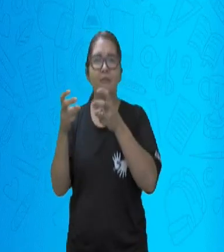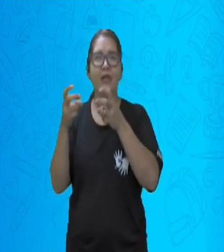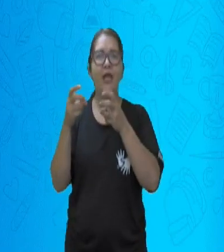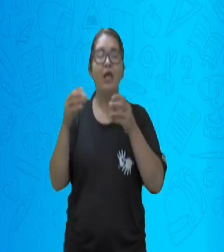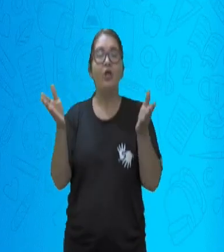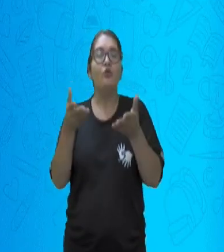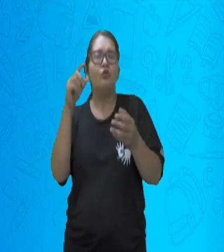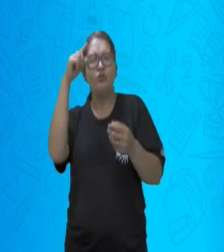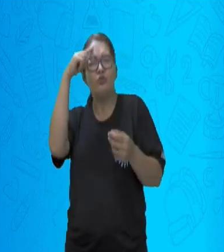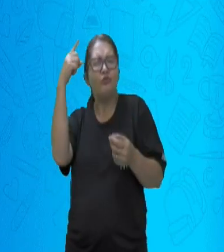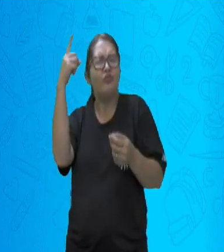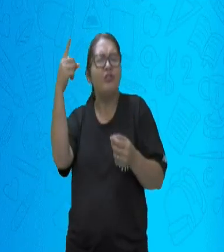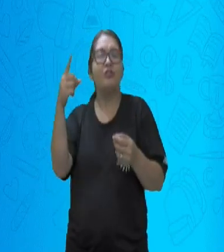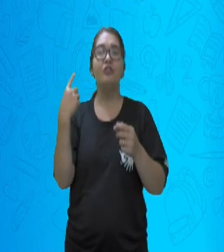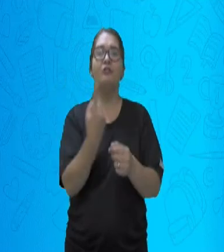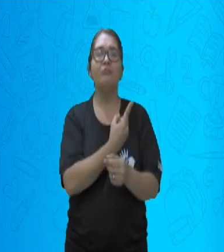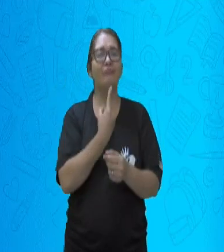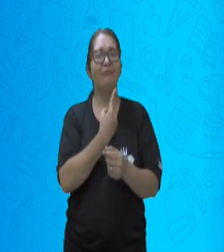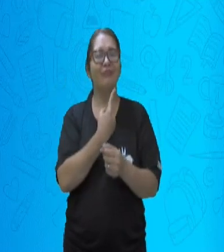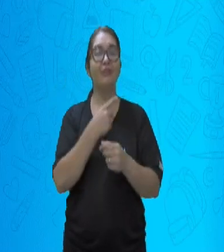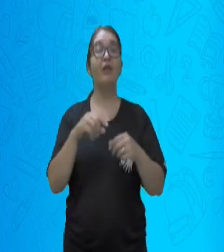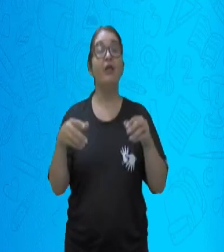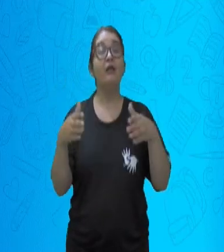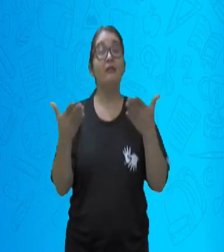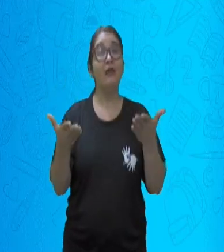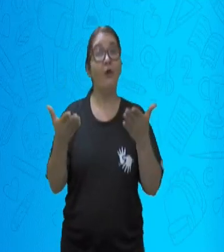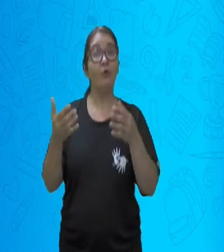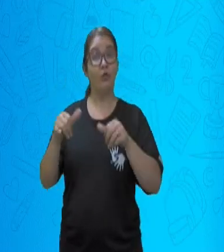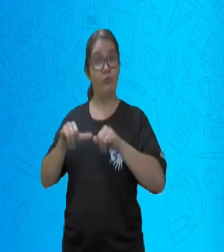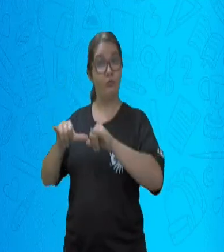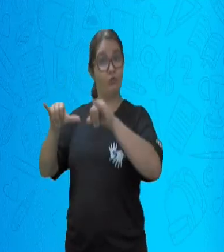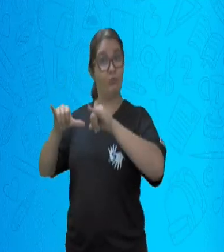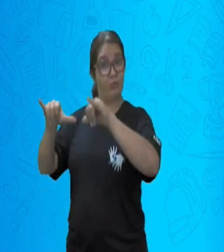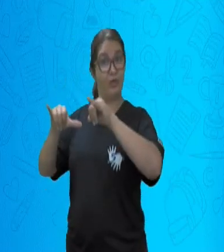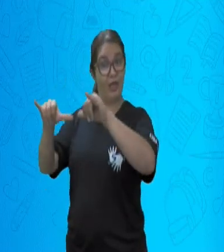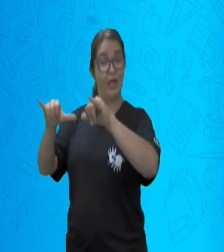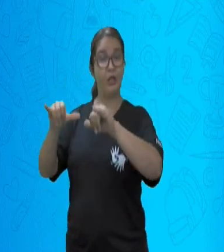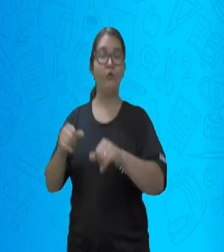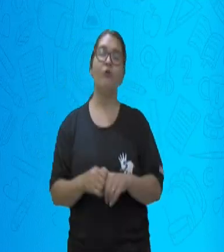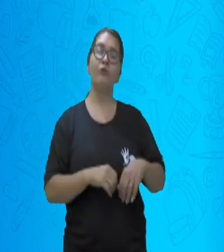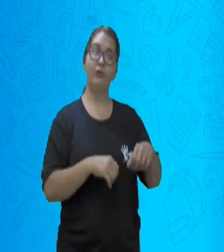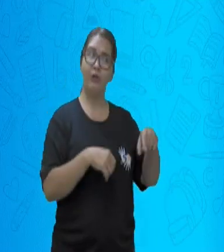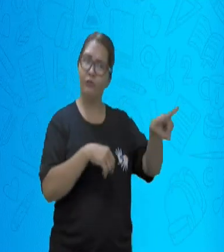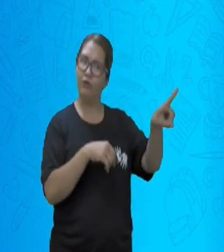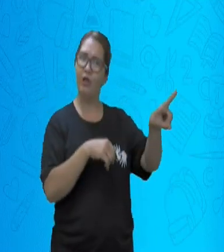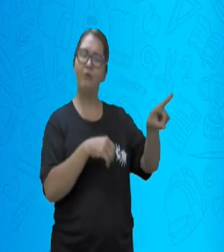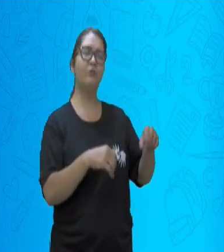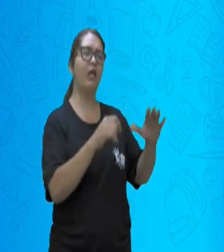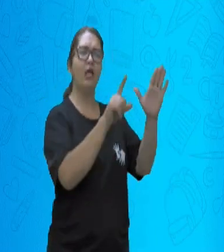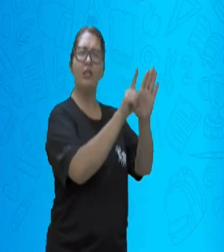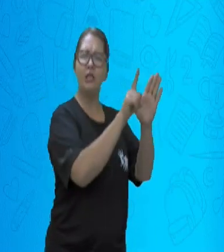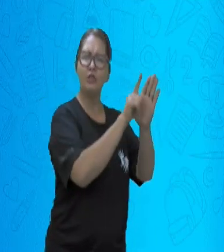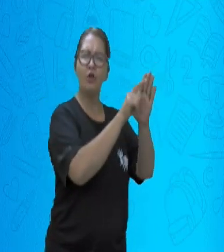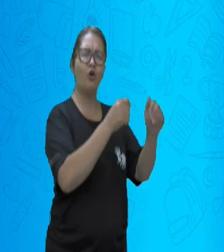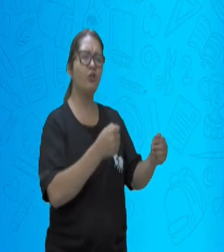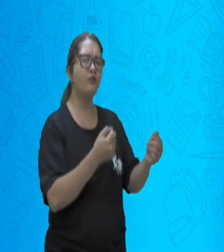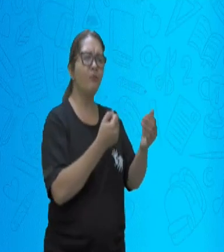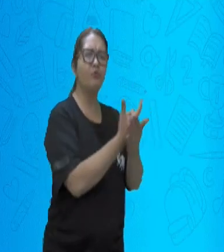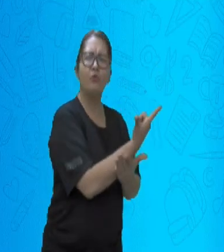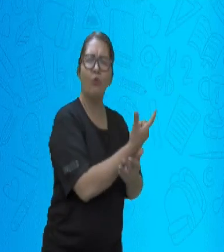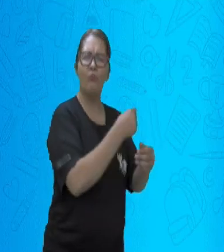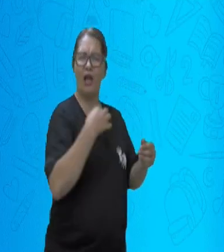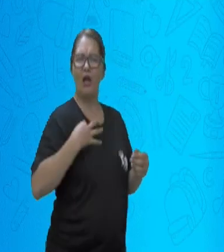Fazer compras, a gente vai ao supermercado, a gente vai a uma loja, a gente utiliza situações como quantidade de coisas